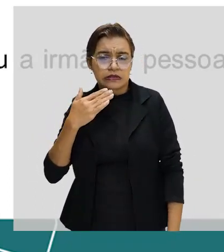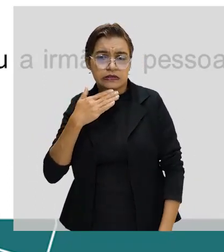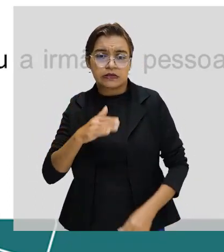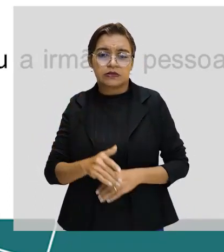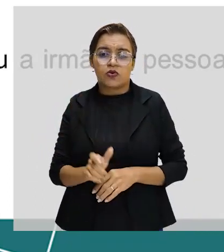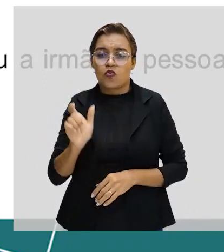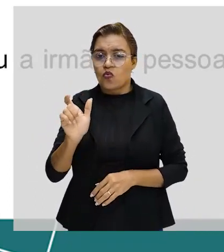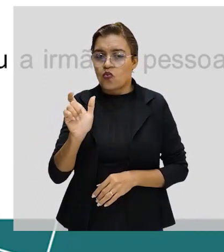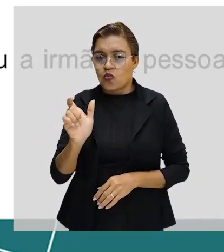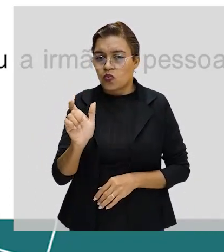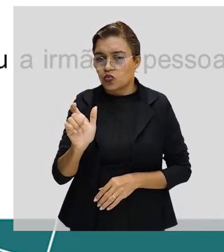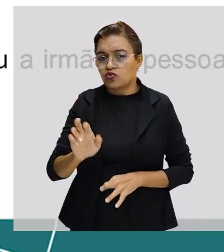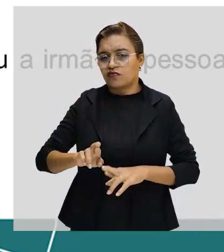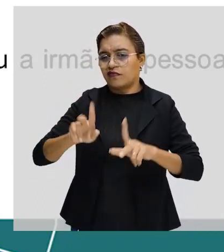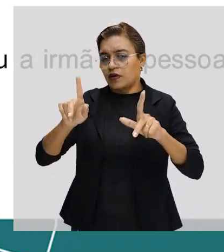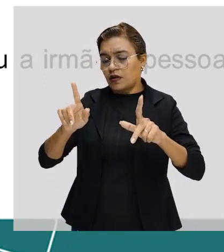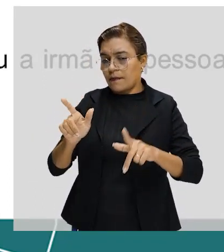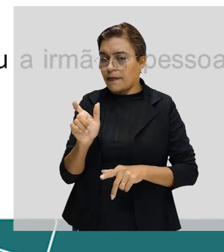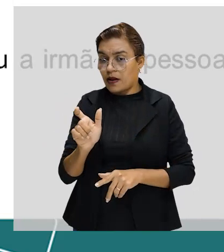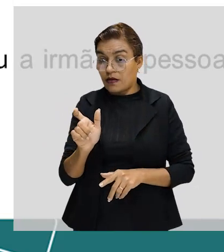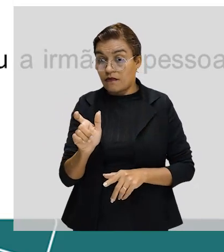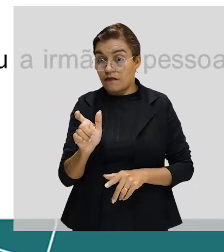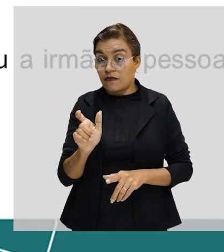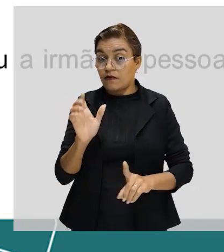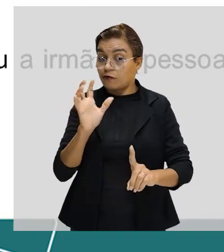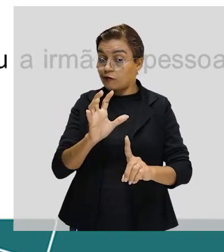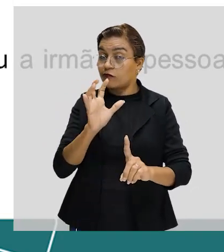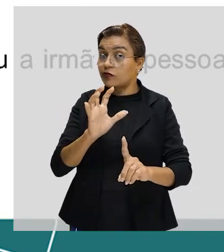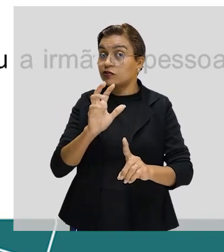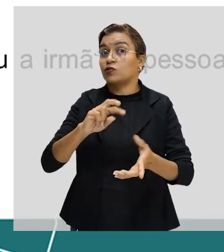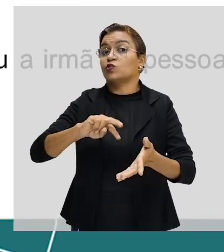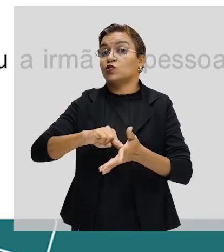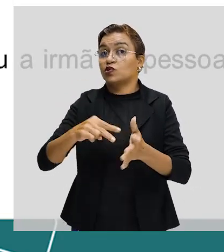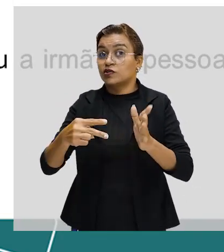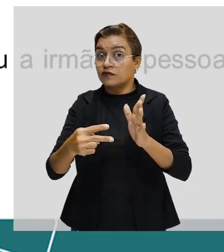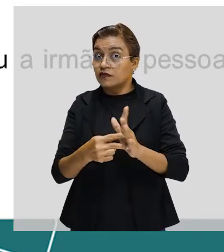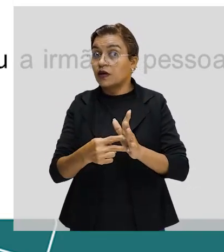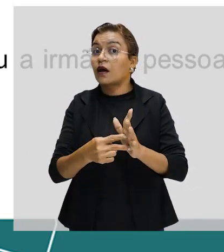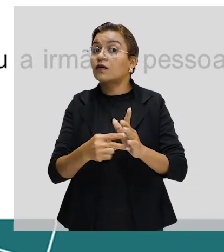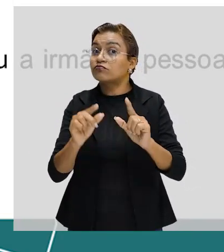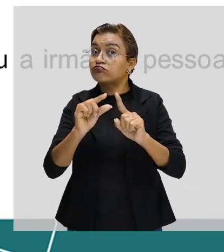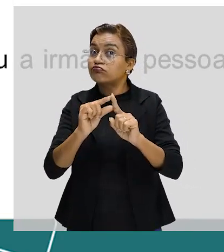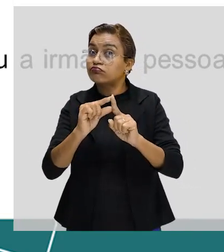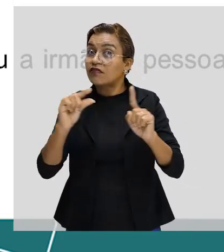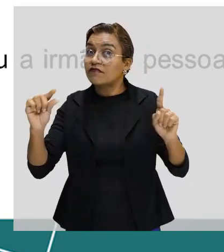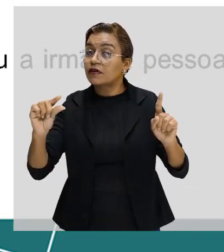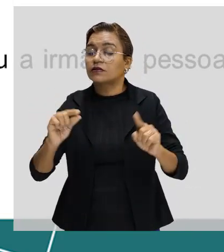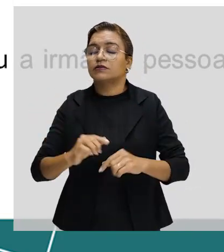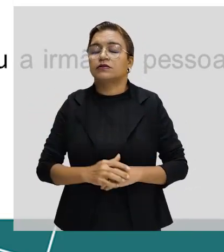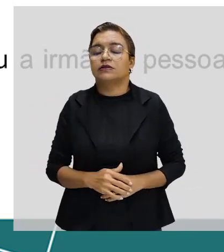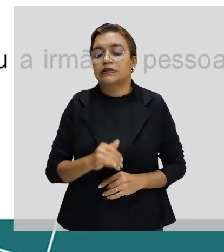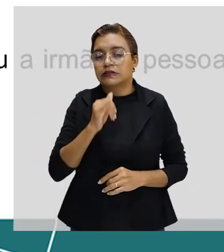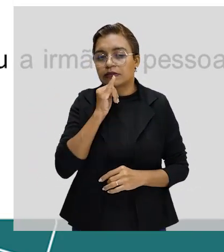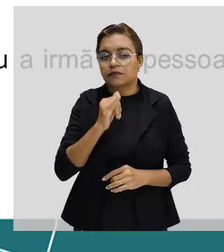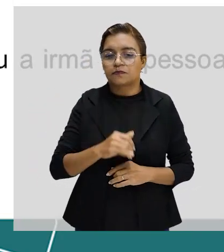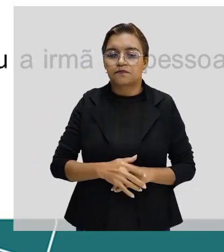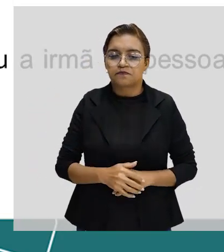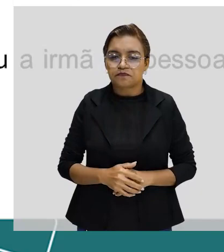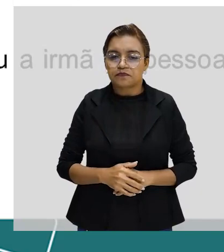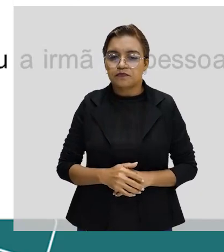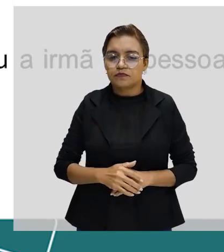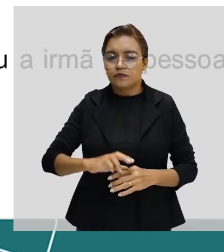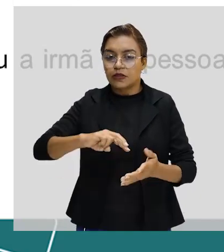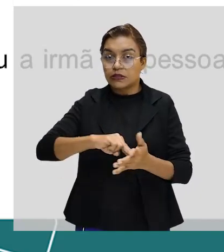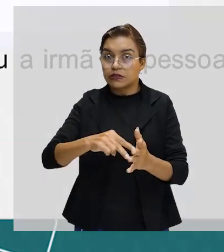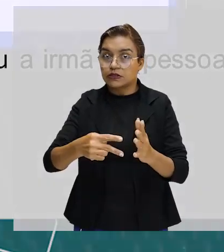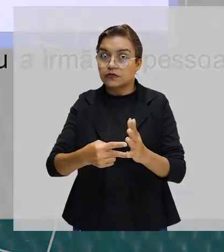palavra. Nesse caso, ela compromete o significado do enunciado. Agora sim nós vamos ver quando a